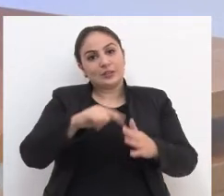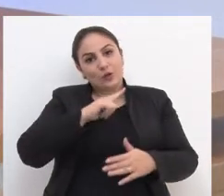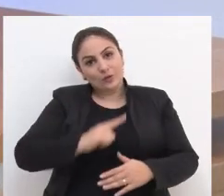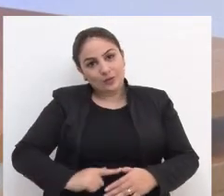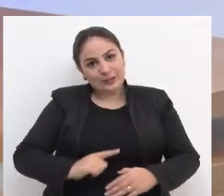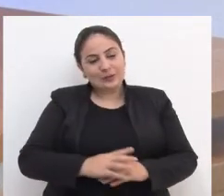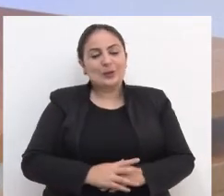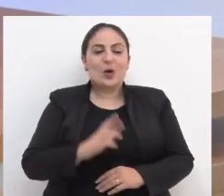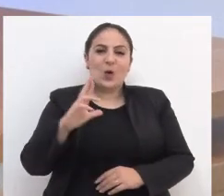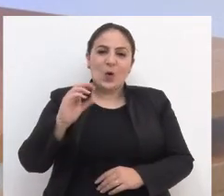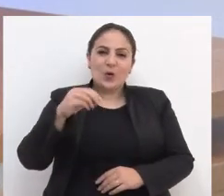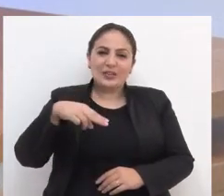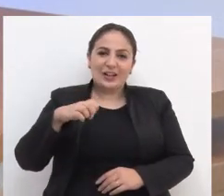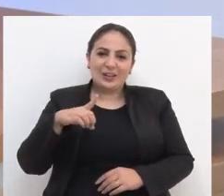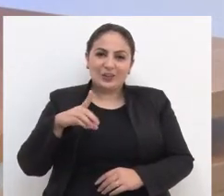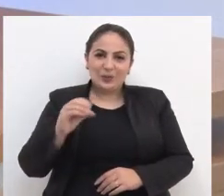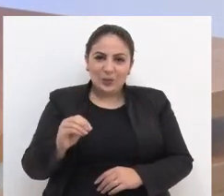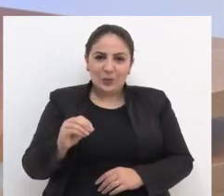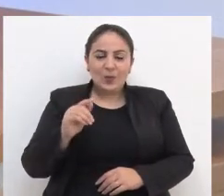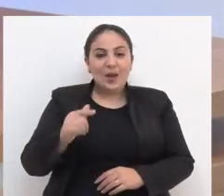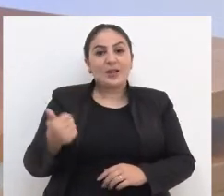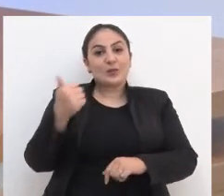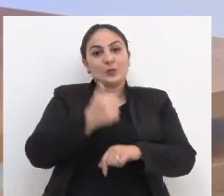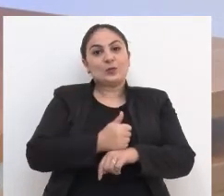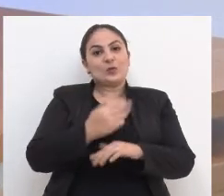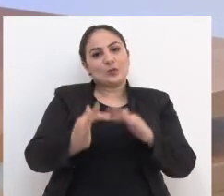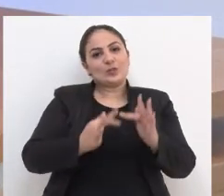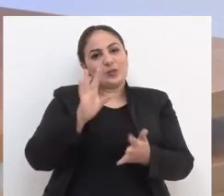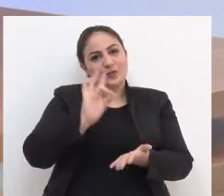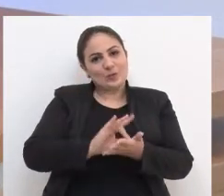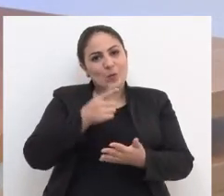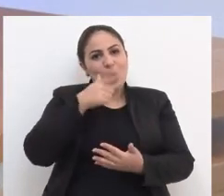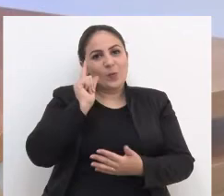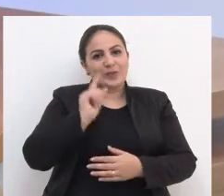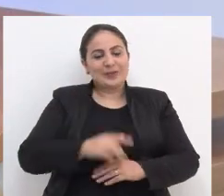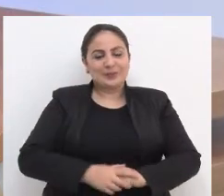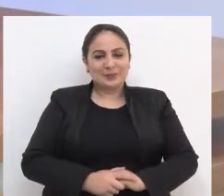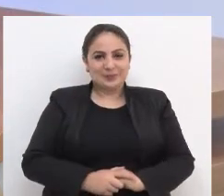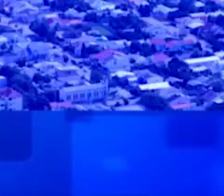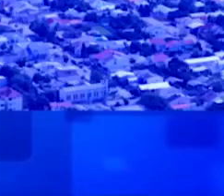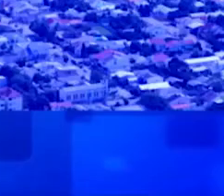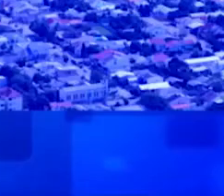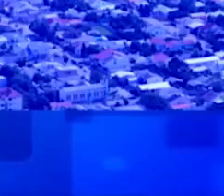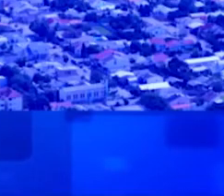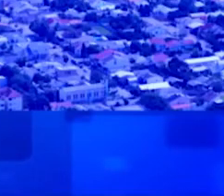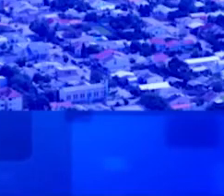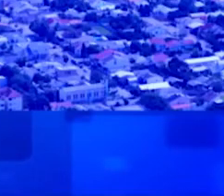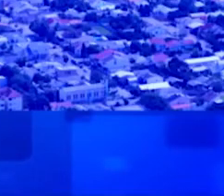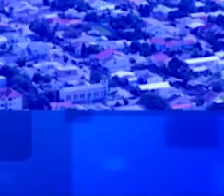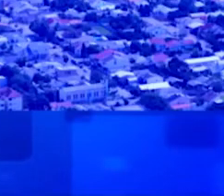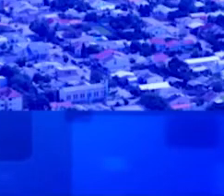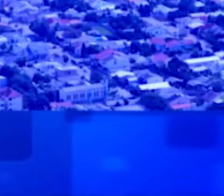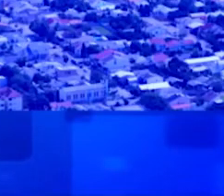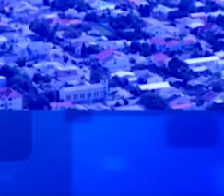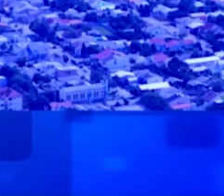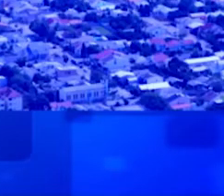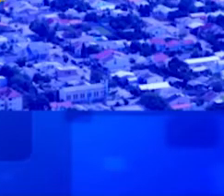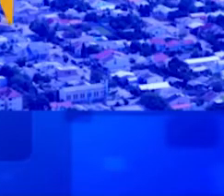do governo. Ronaldo Rosa assumiu a função oficialmente ontem.